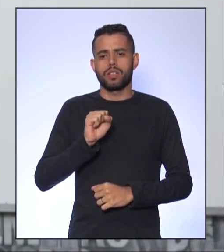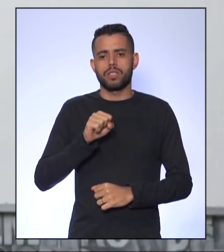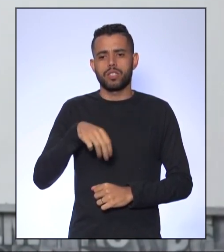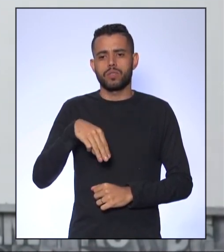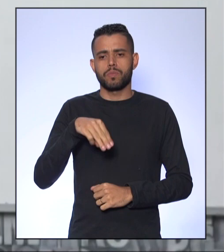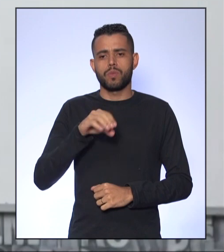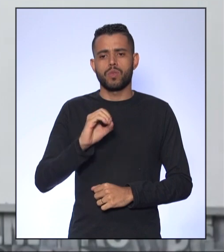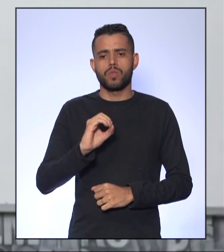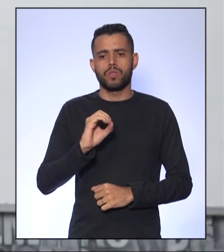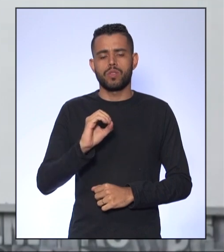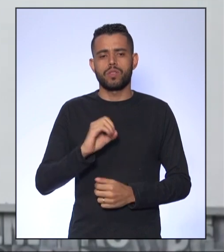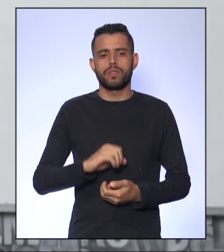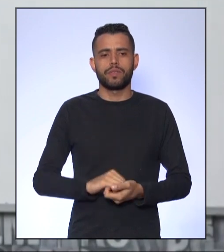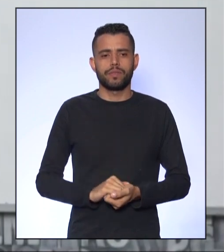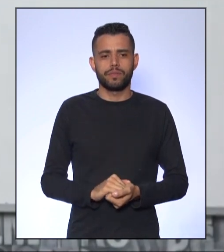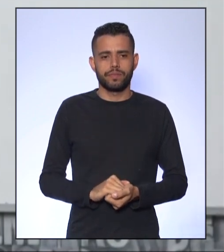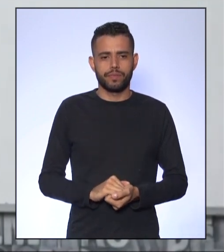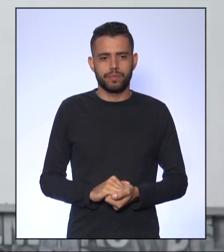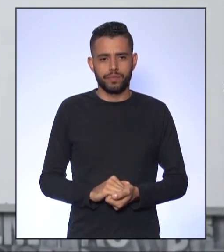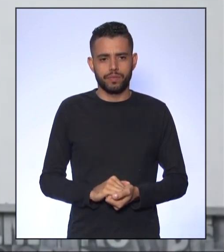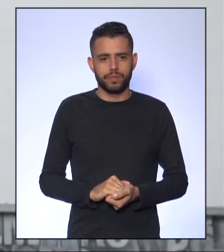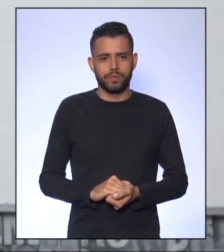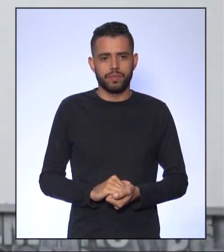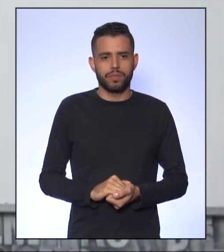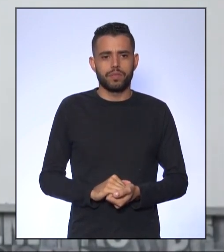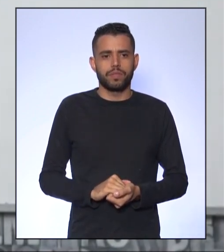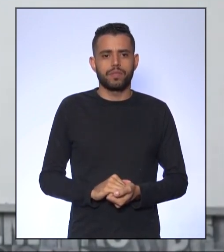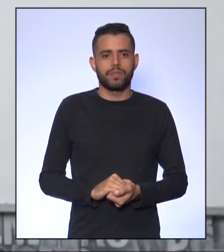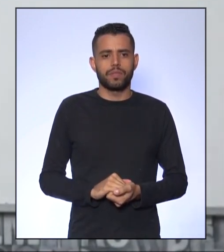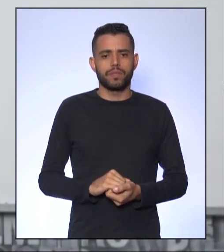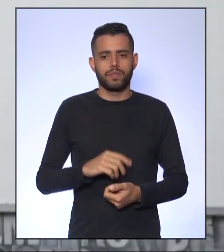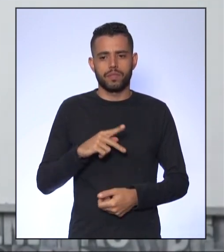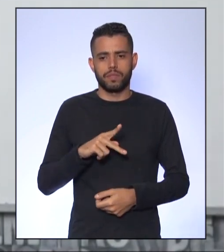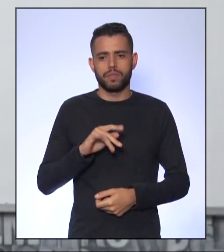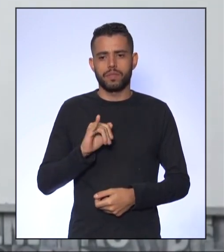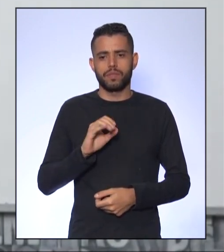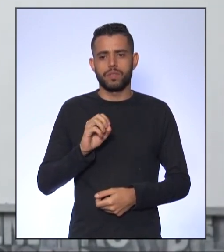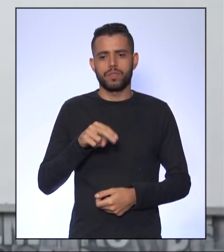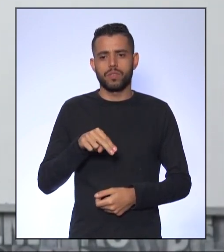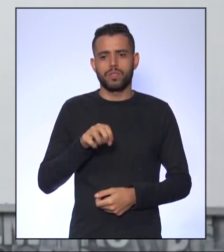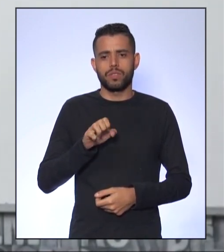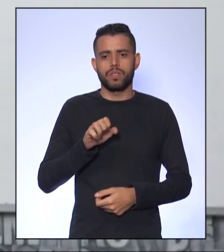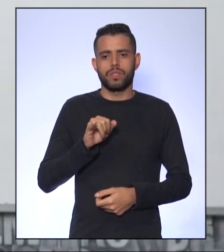costumo trabalhar o pioneirismo